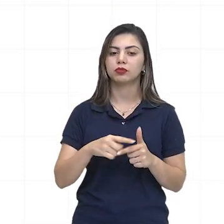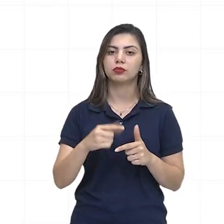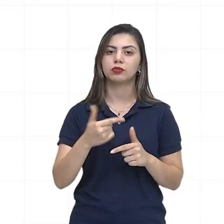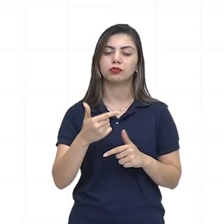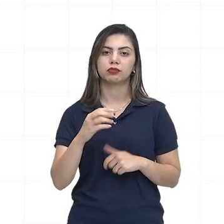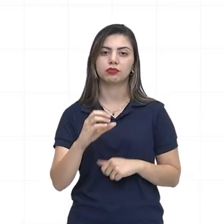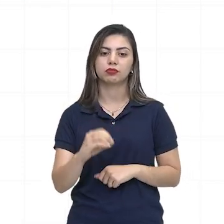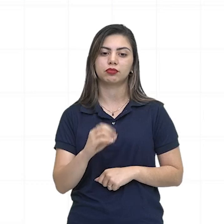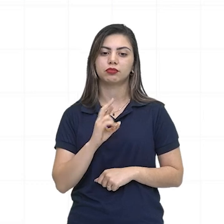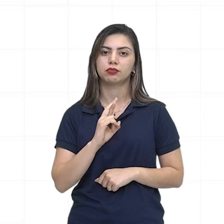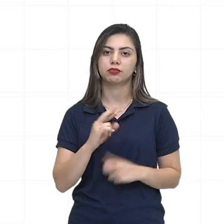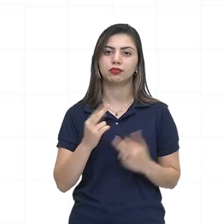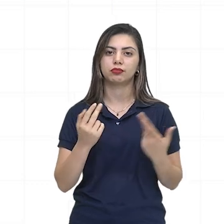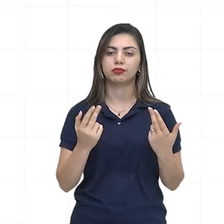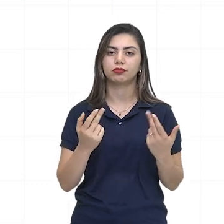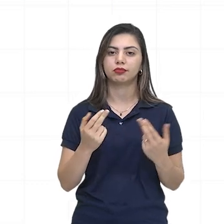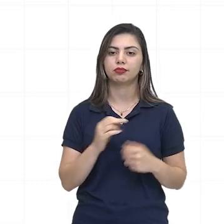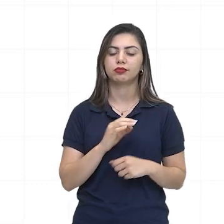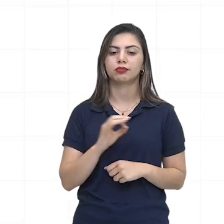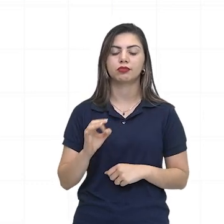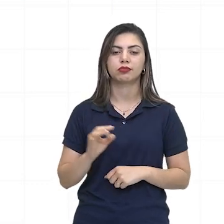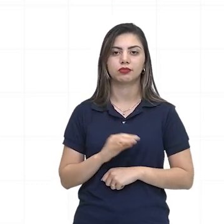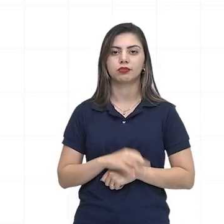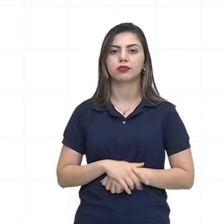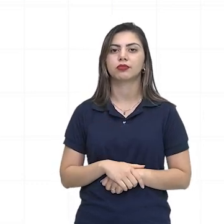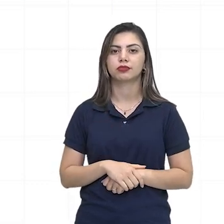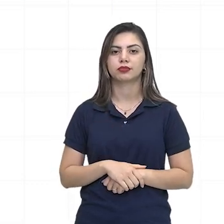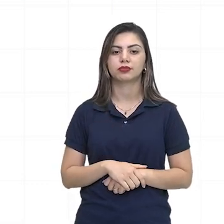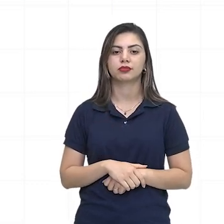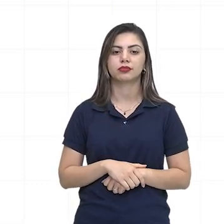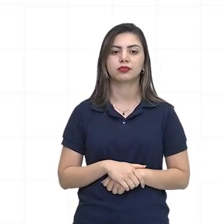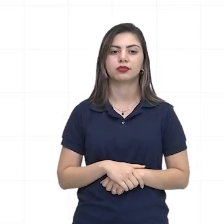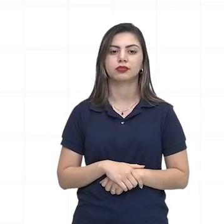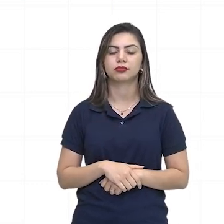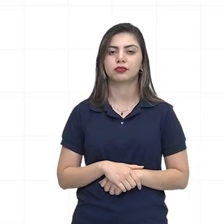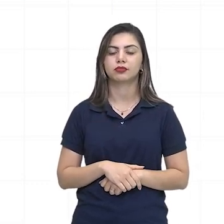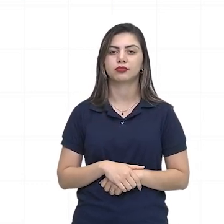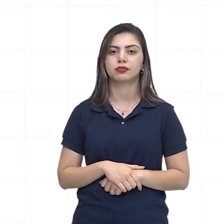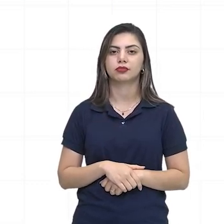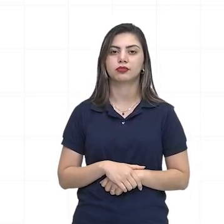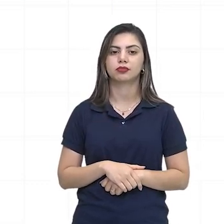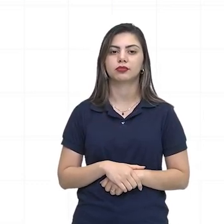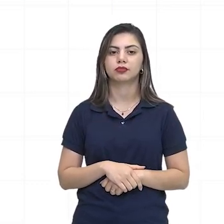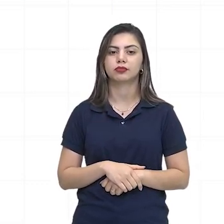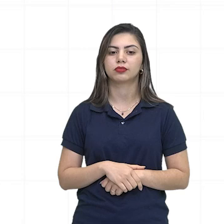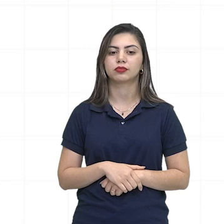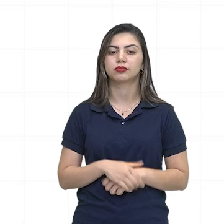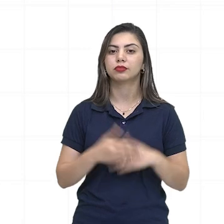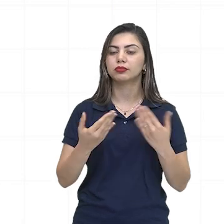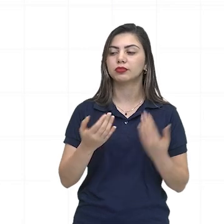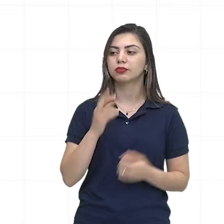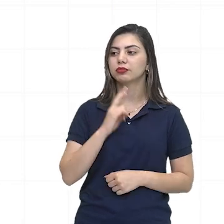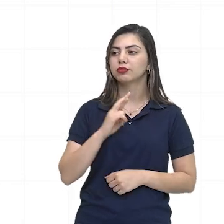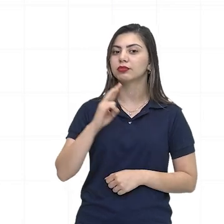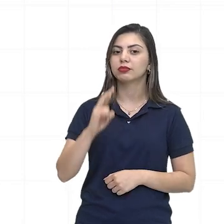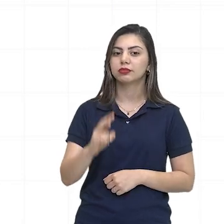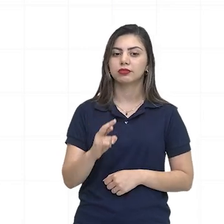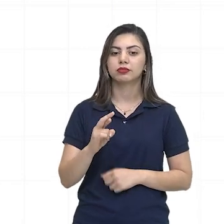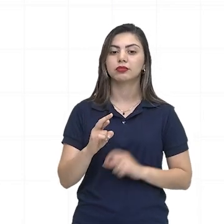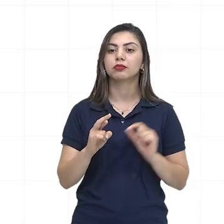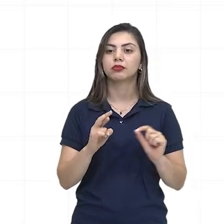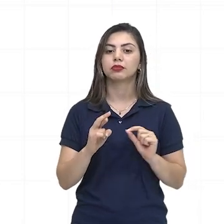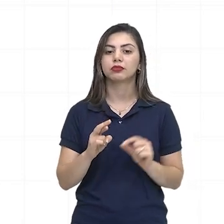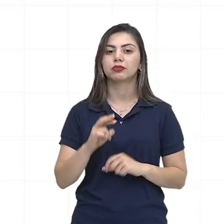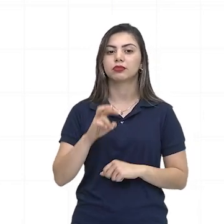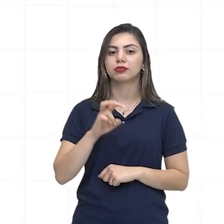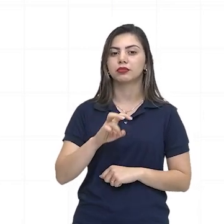por 2. Então, nós temos aqui o resultado dessa divisão. 5,2 dividido por